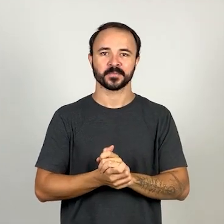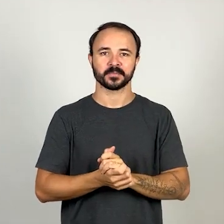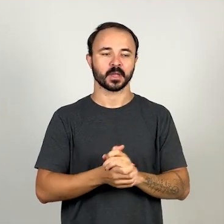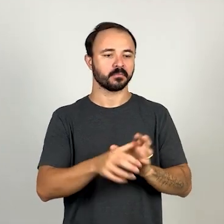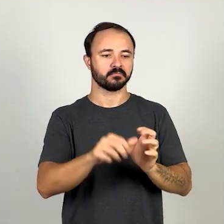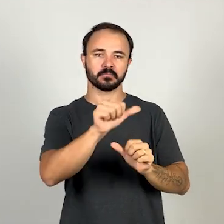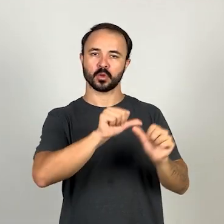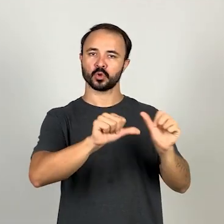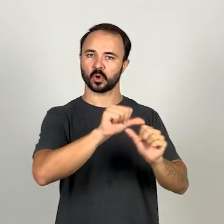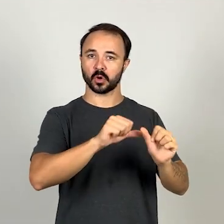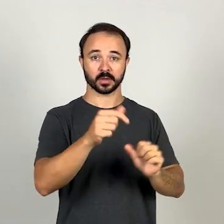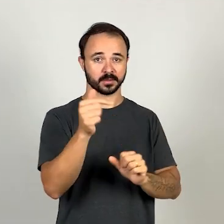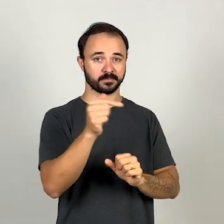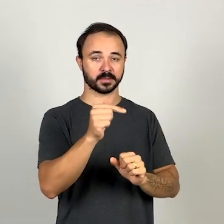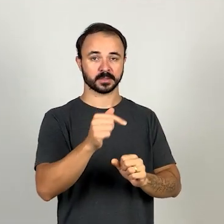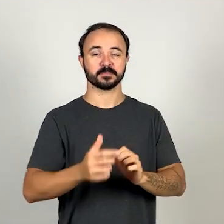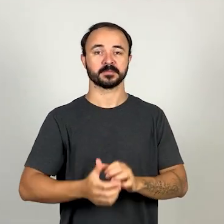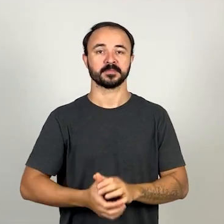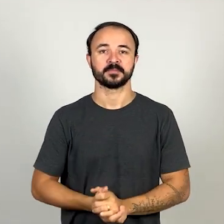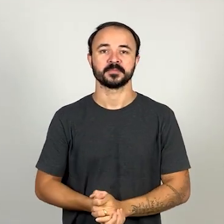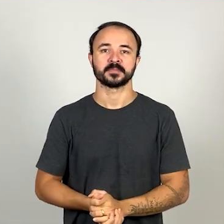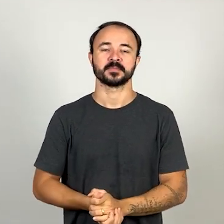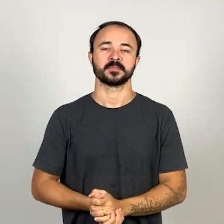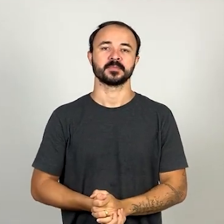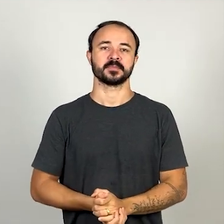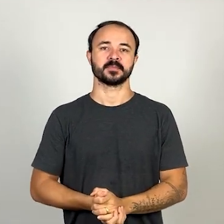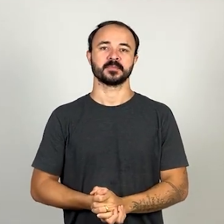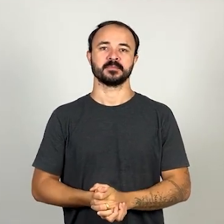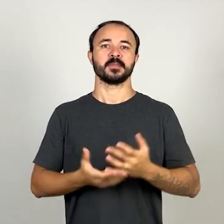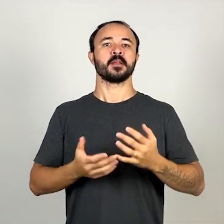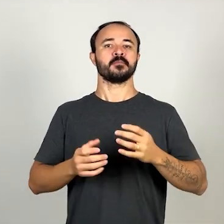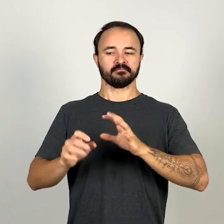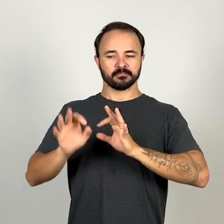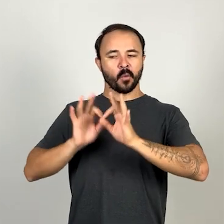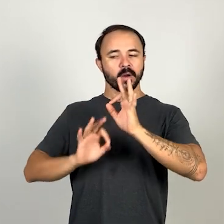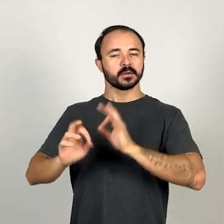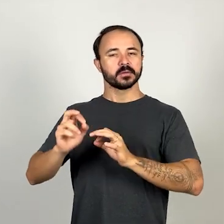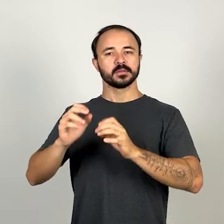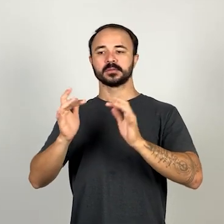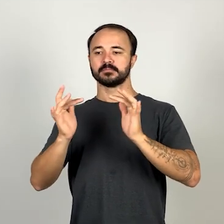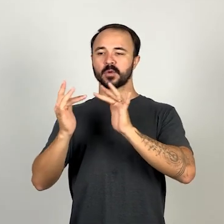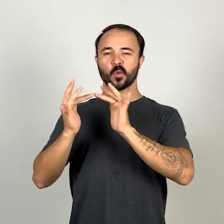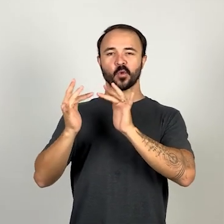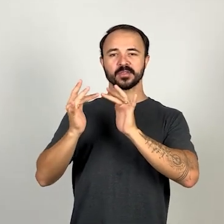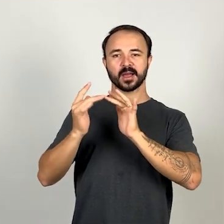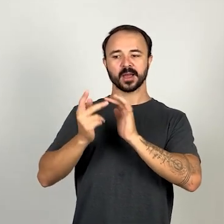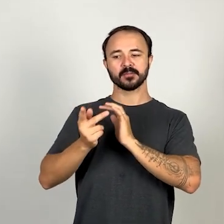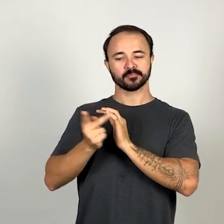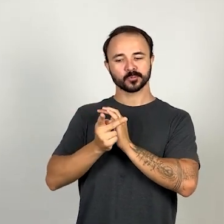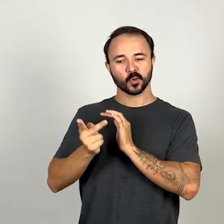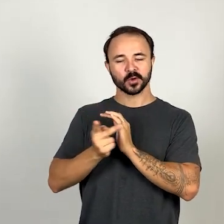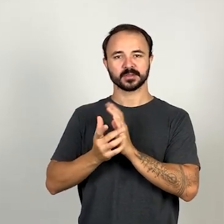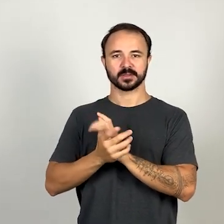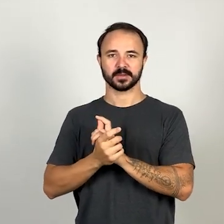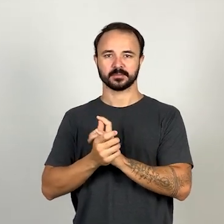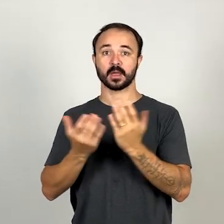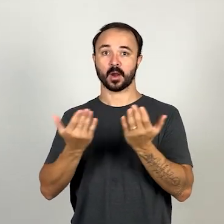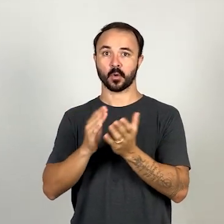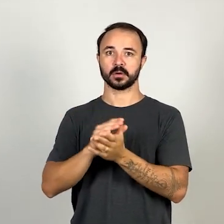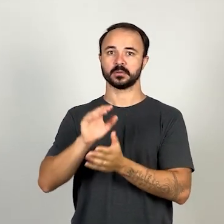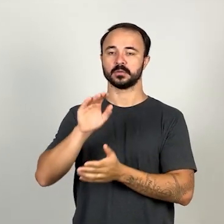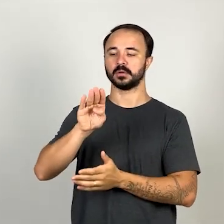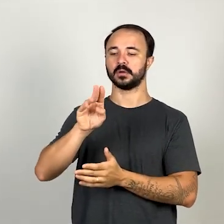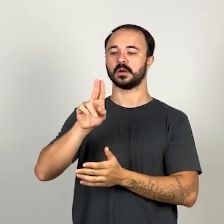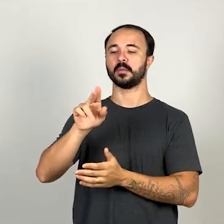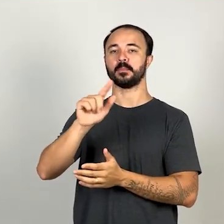mas também vamos colocar os condutores em contato com esse buzzer. Então nós temos o buzzer acoplado a